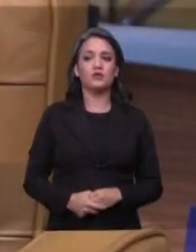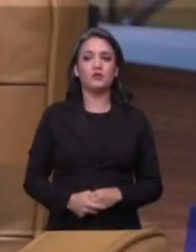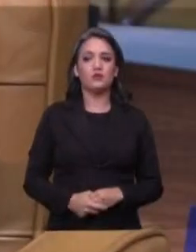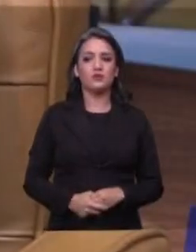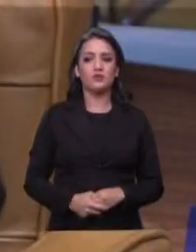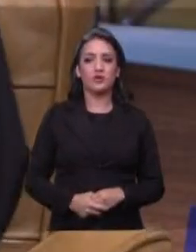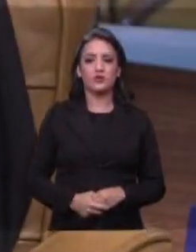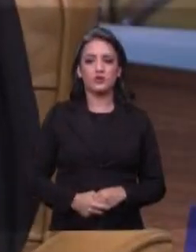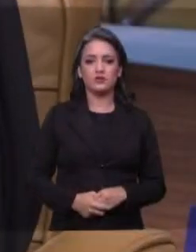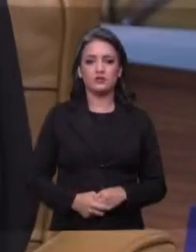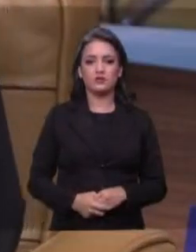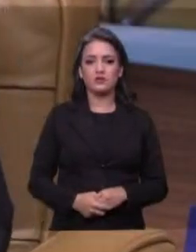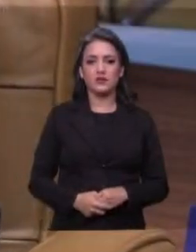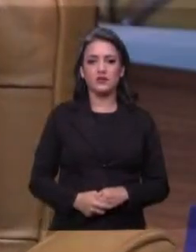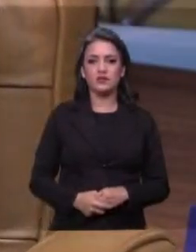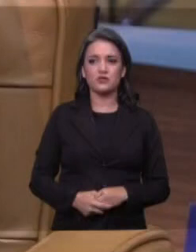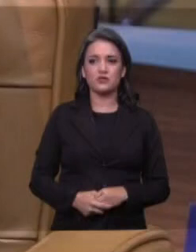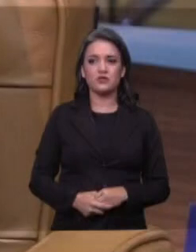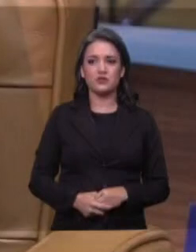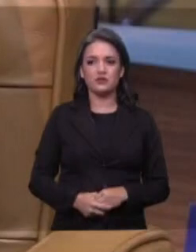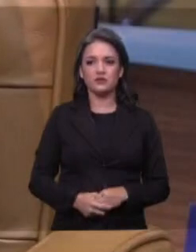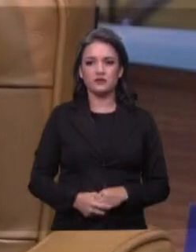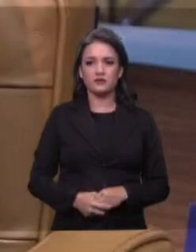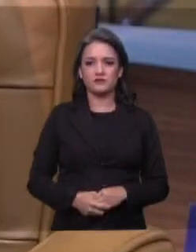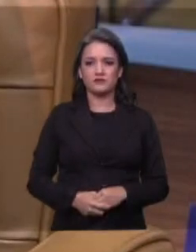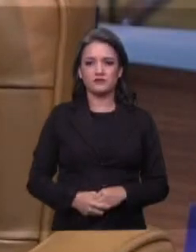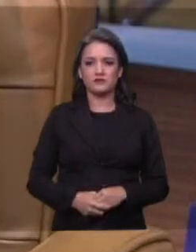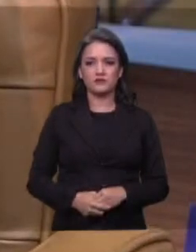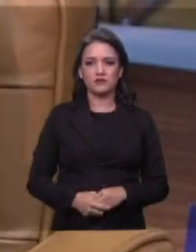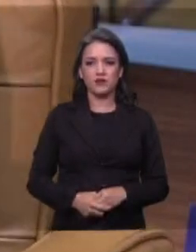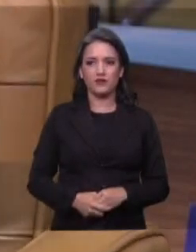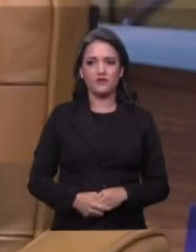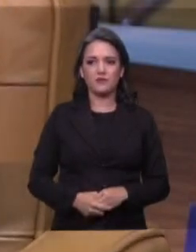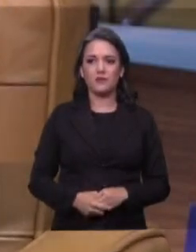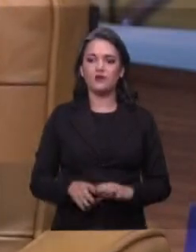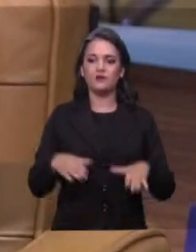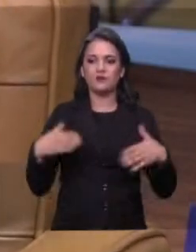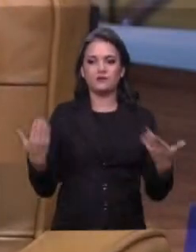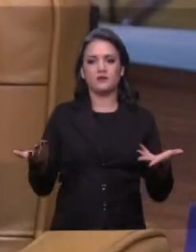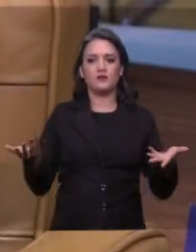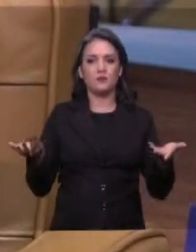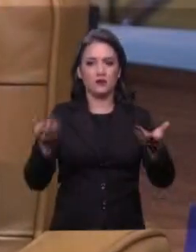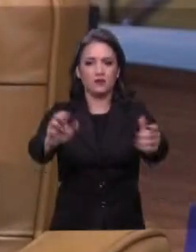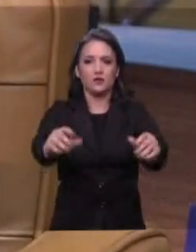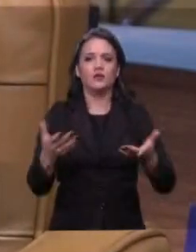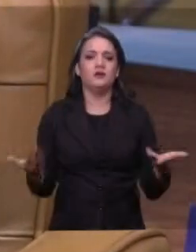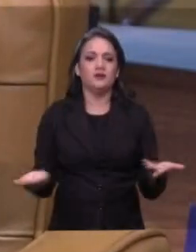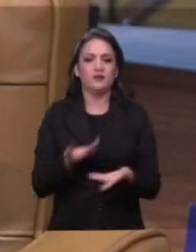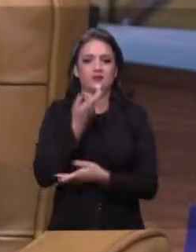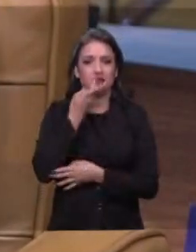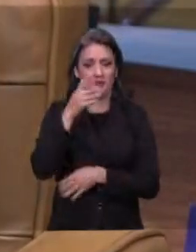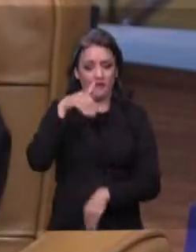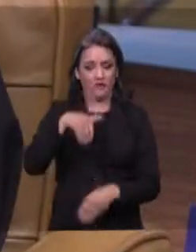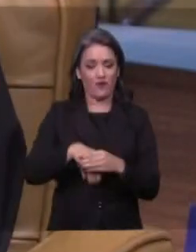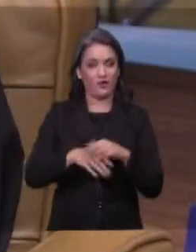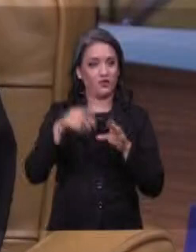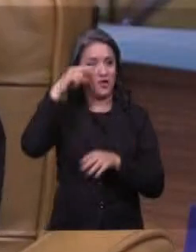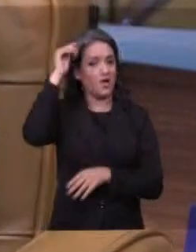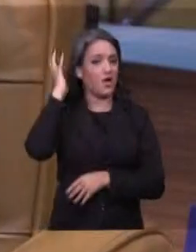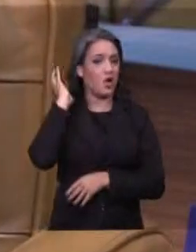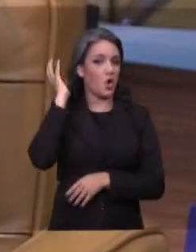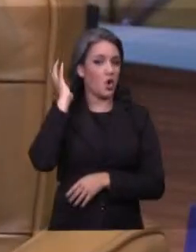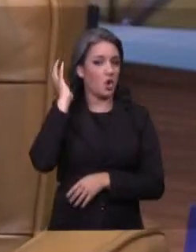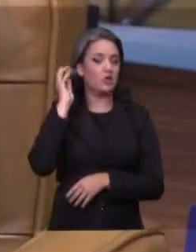tarde, presidente. Acho que pouco resta a dizer após o voto de Vossa Excelência. O ministro